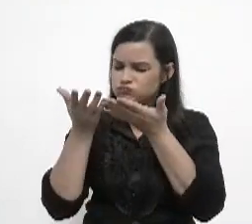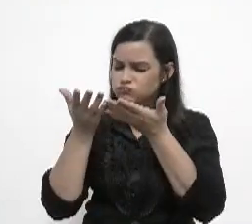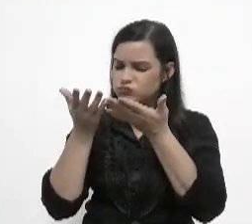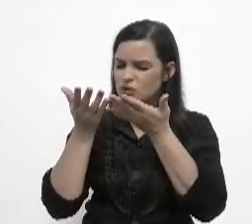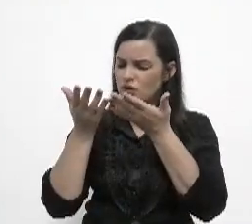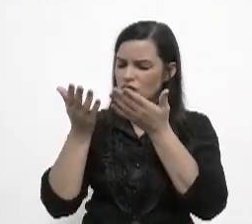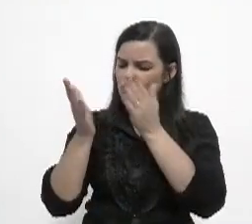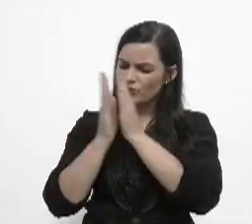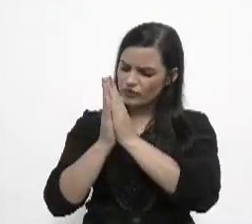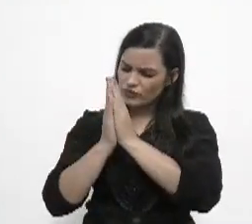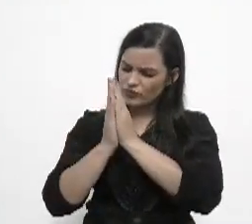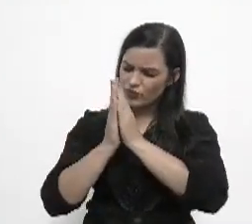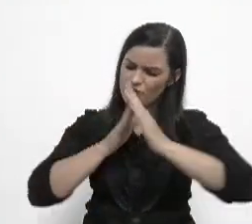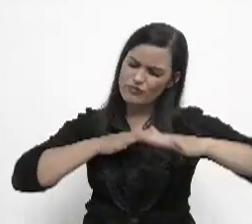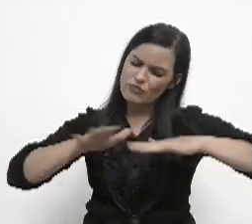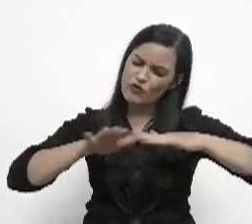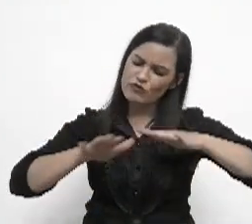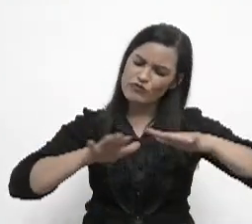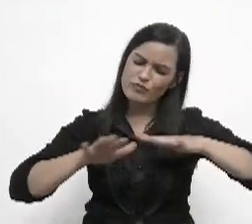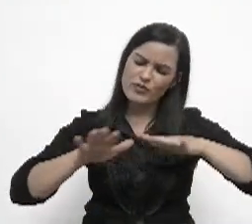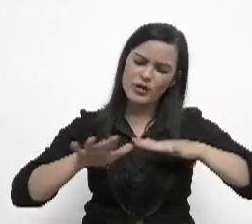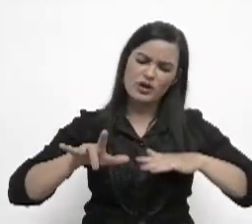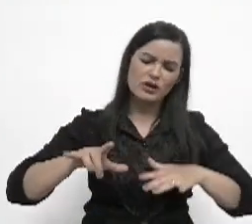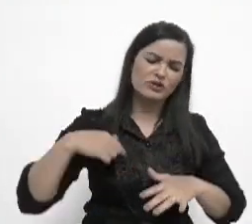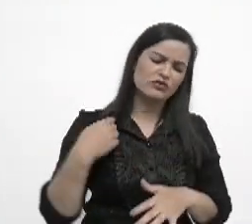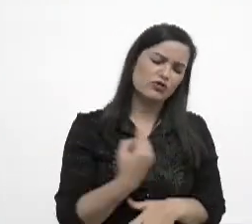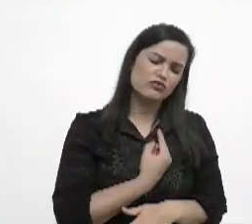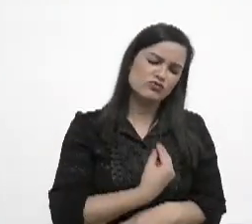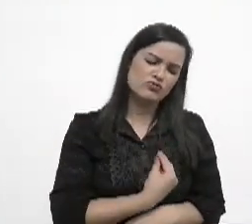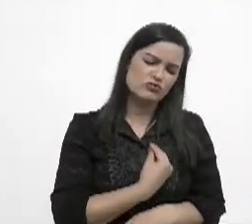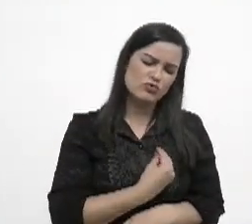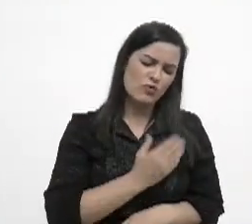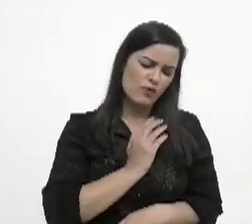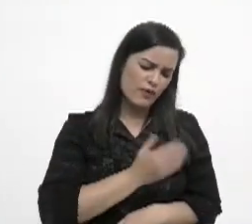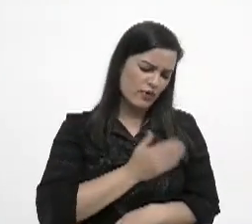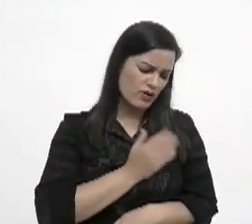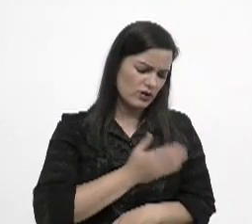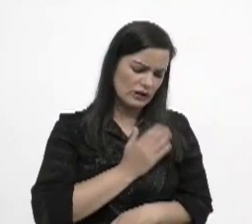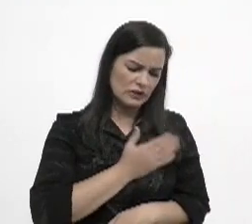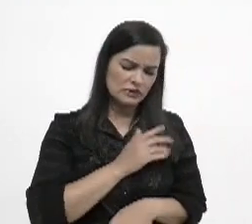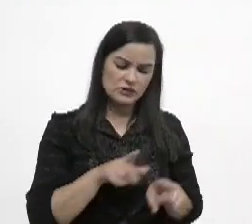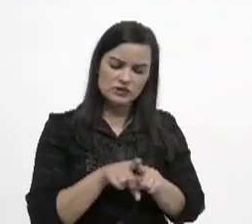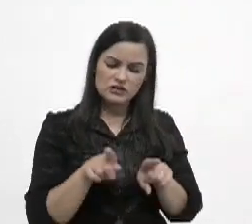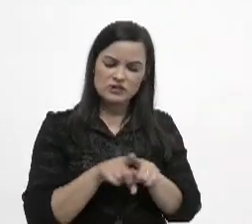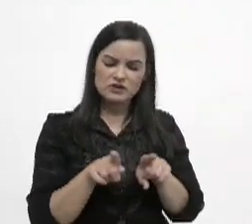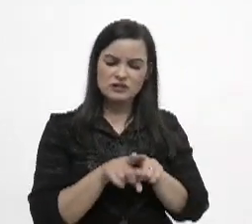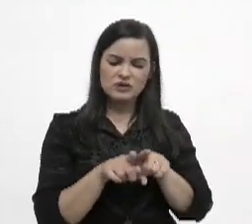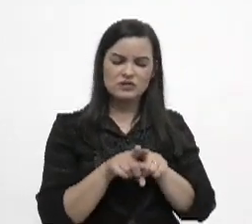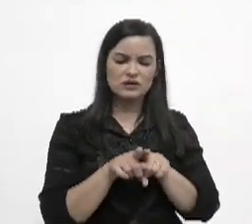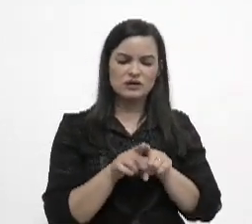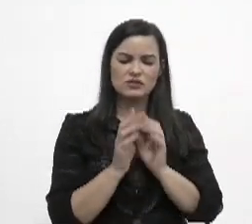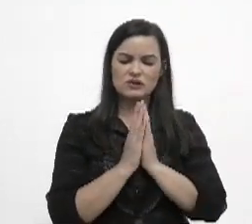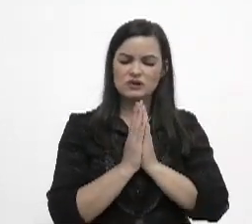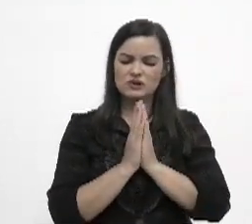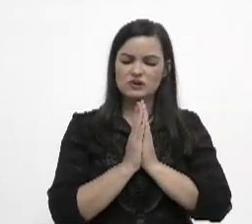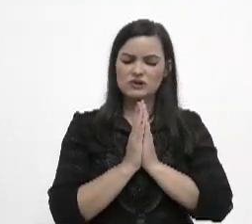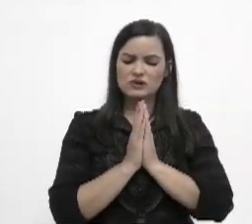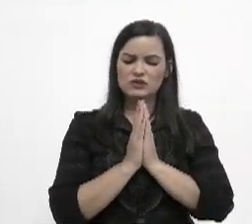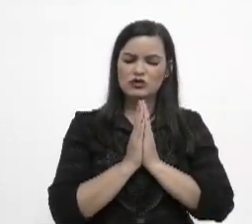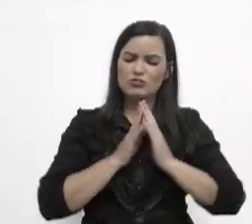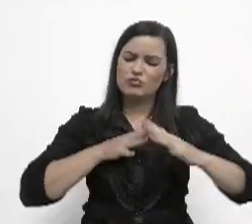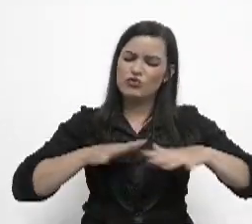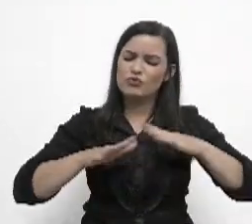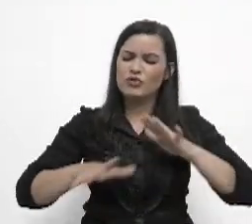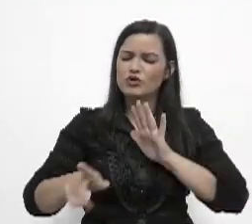tua mão, Senhor, ó Deus, da mesma maneira como moveu o Senhor da vida de Saulo, que nós possamos ser movidos por esse mover de Deus em nós, que